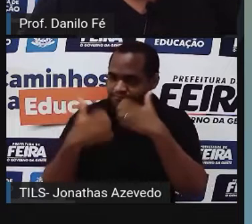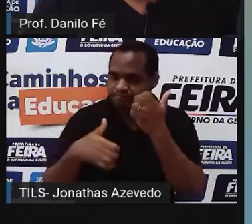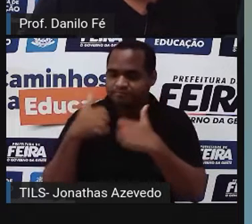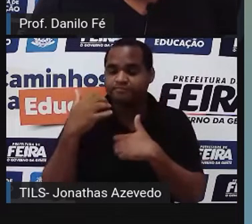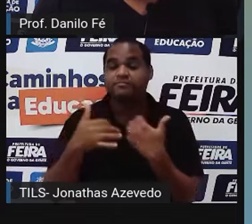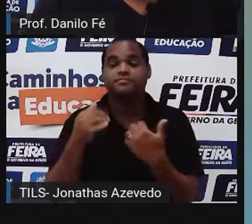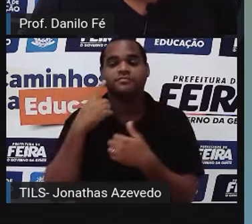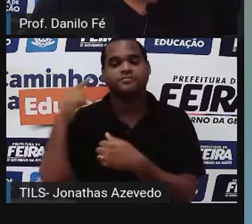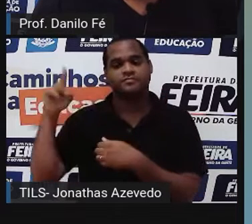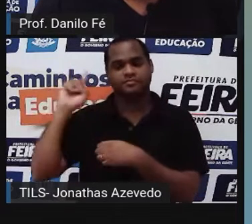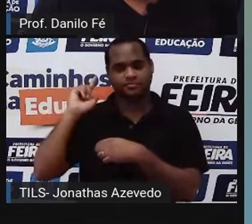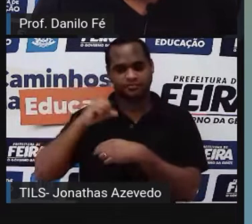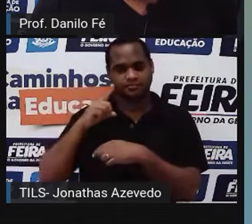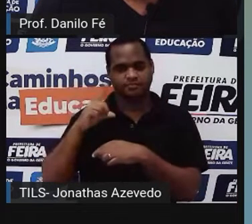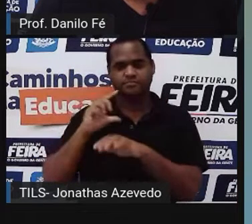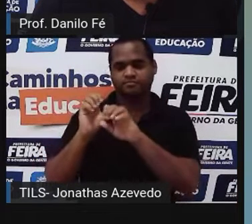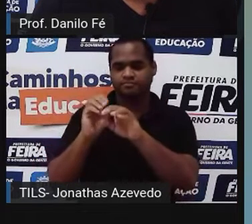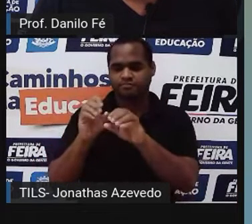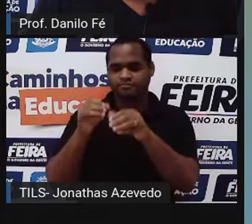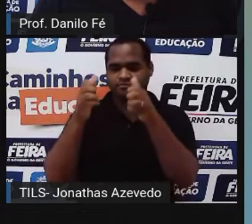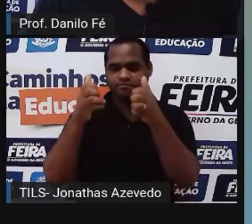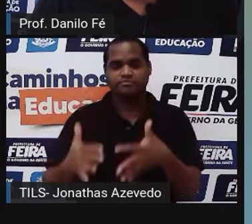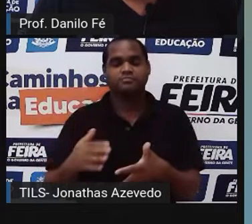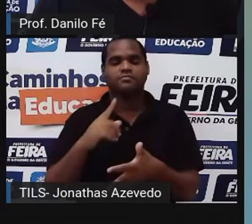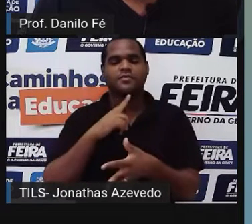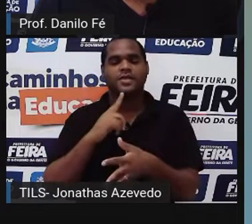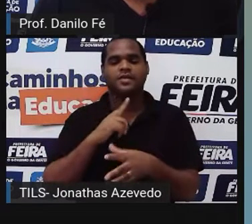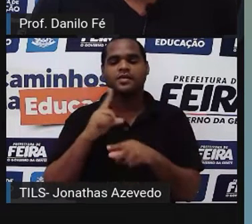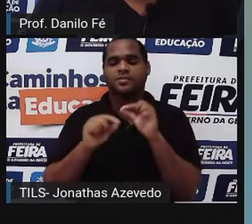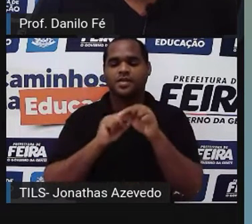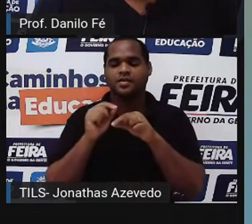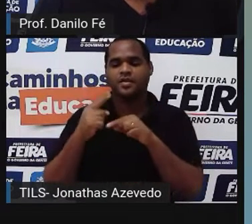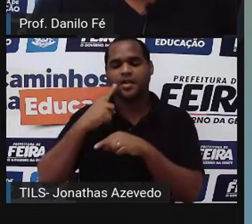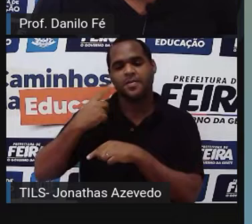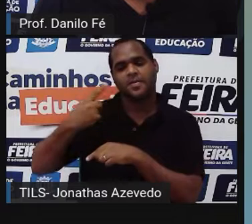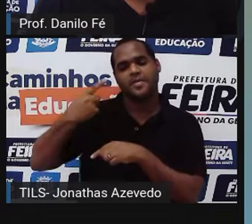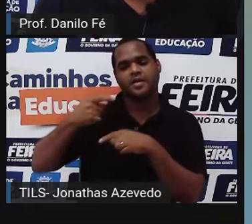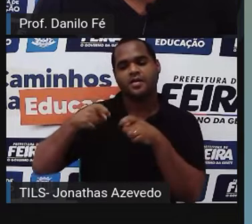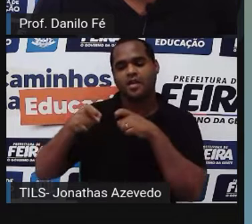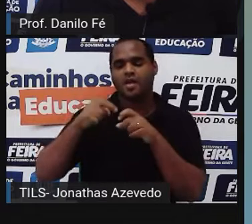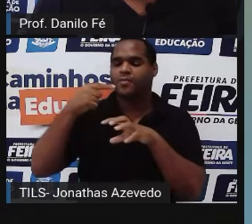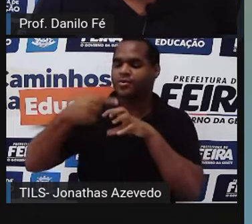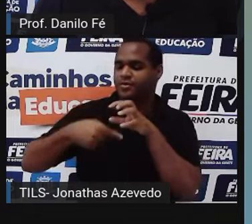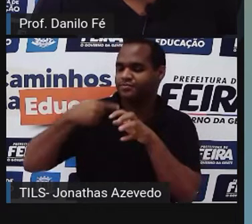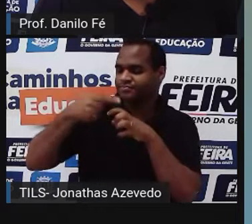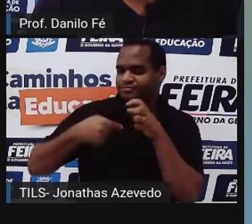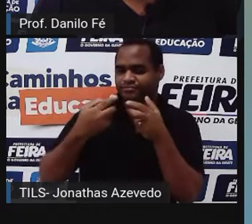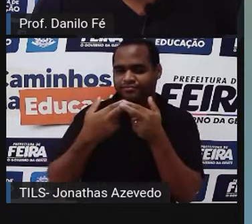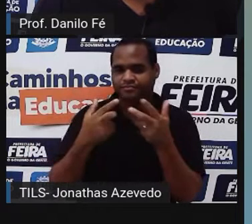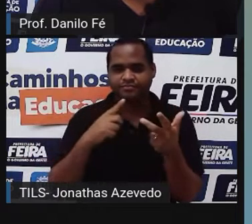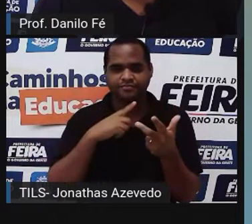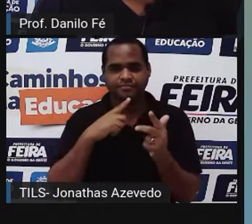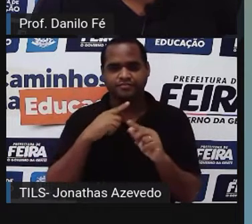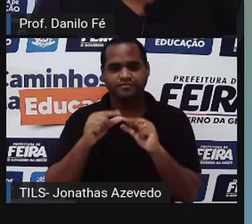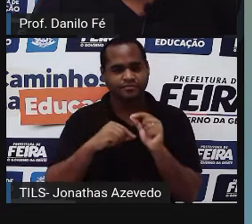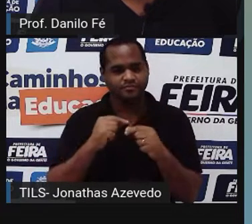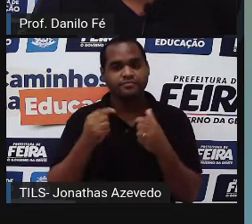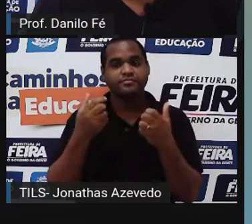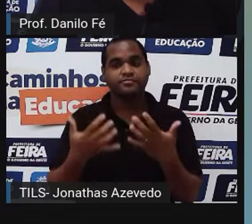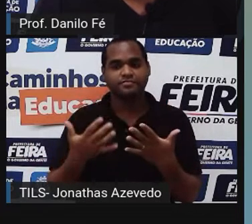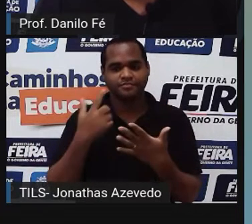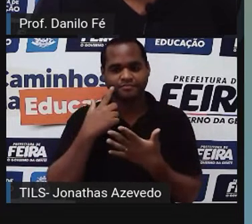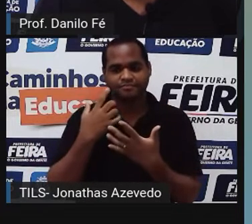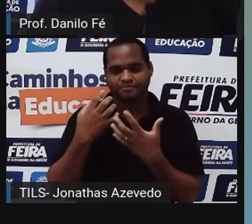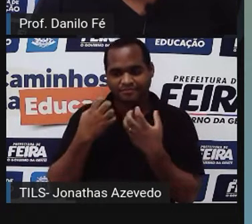aula passada, né, sobre a Primeira Guerra Mundial, os regimes totalitários, foi a base que eu